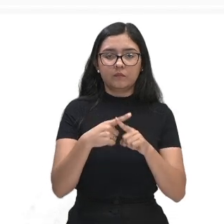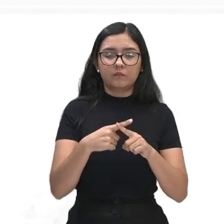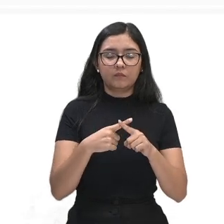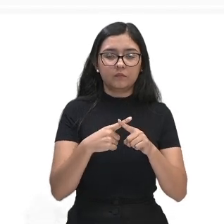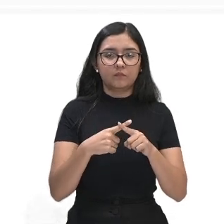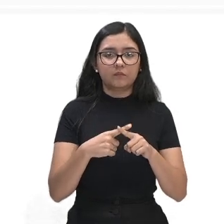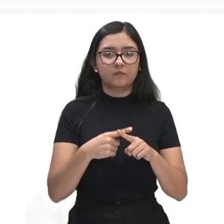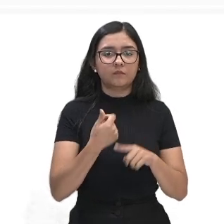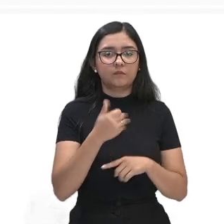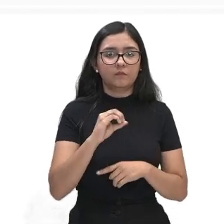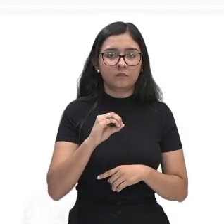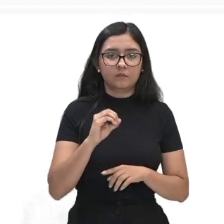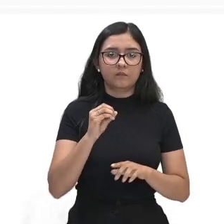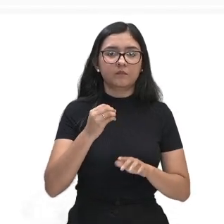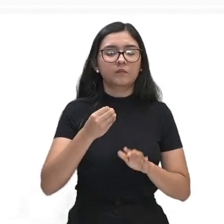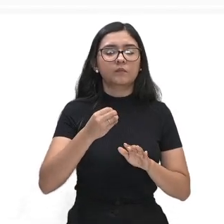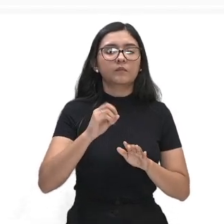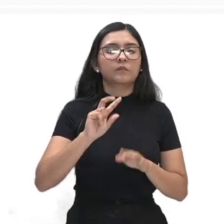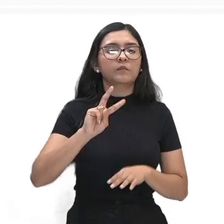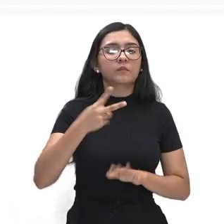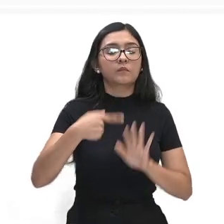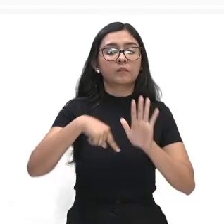vezes 10